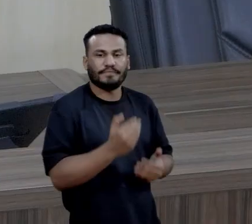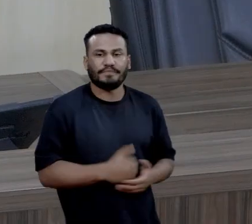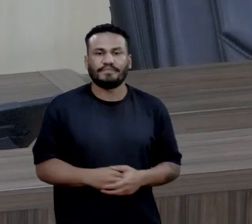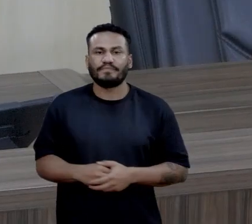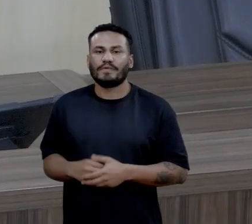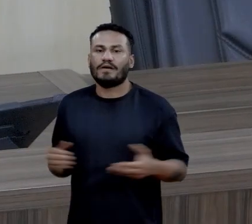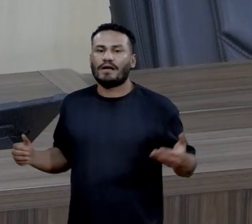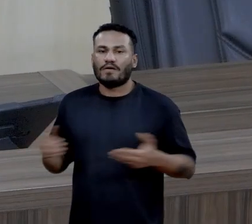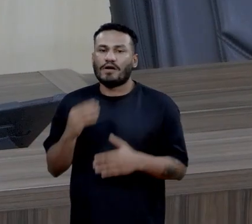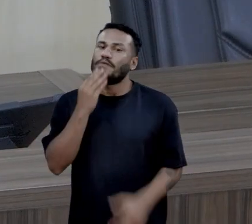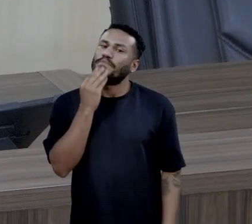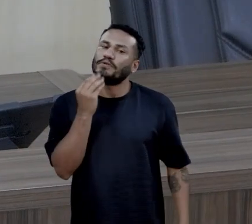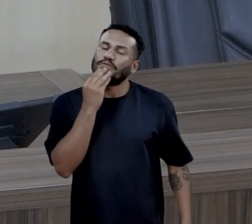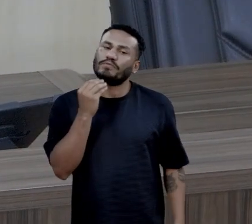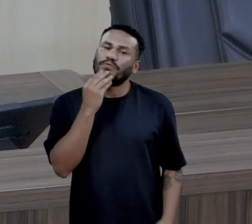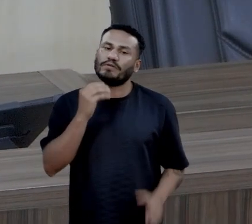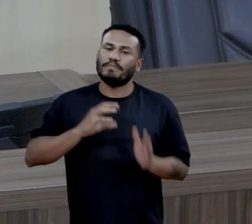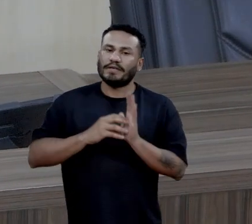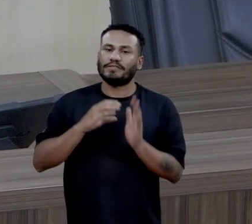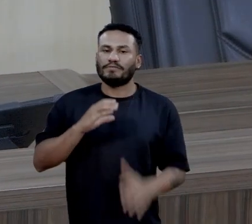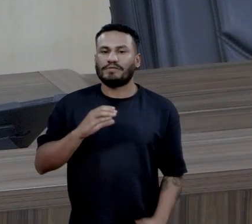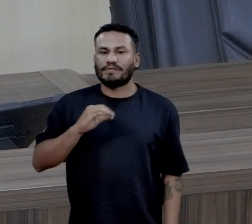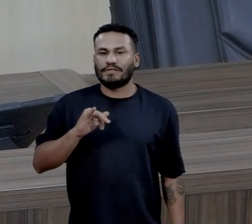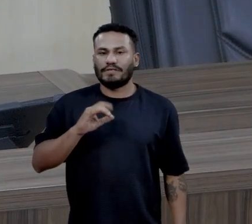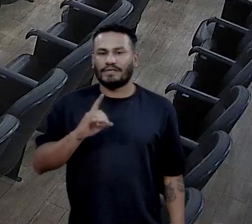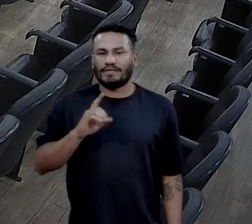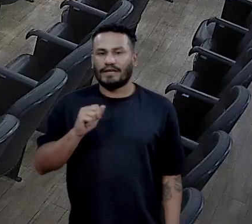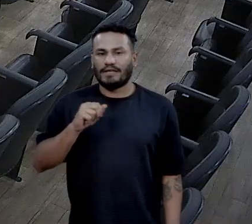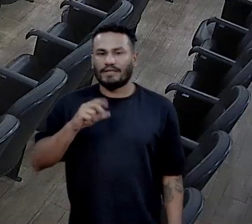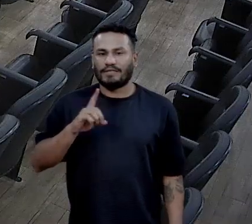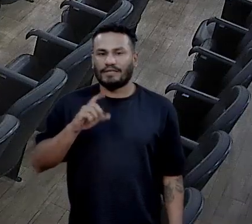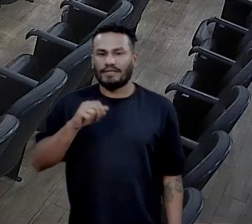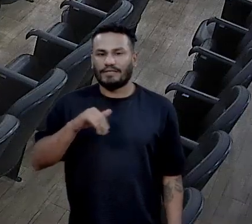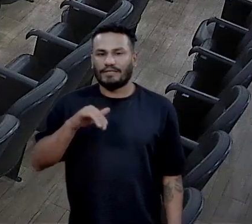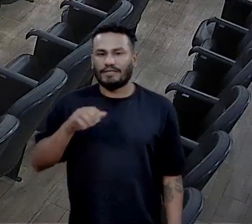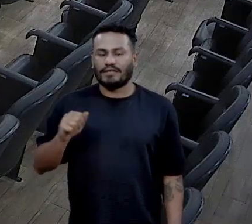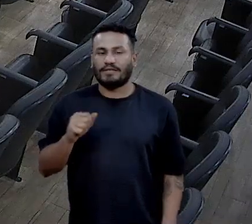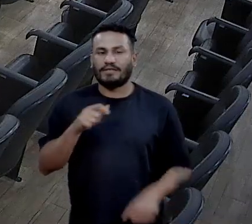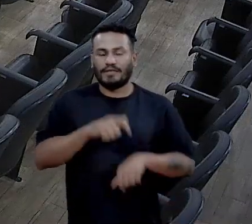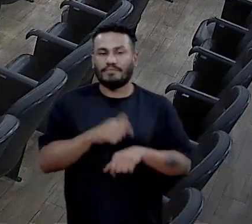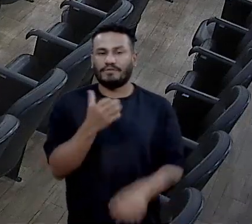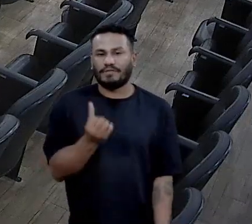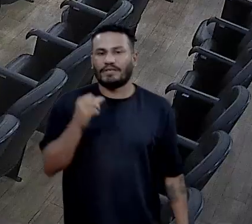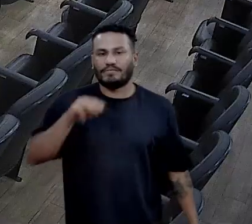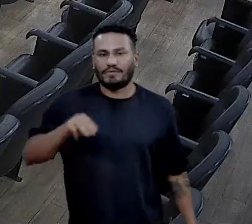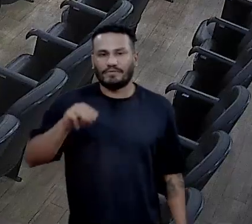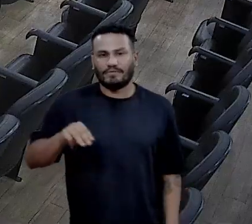Obrigado. Passamos a ouvir Bruno Cunha, do Cidadania, pelo tempo de até 6 minutos.